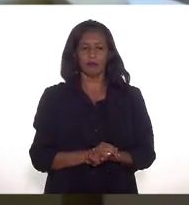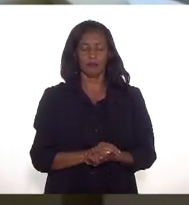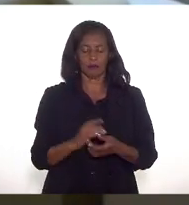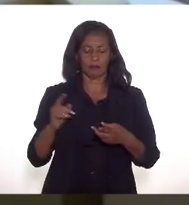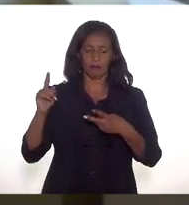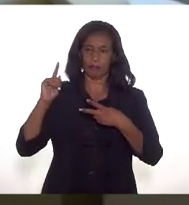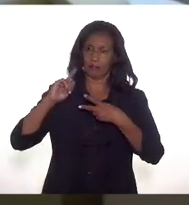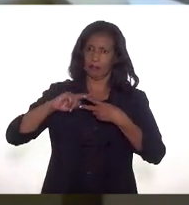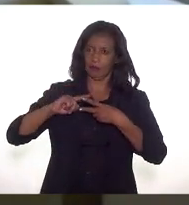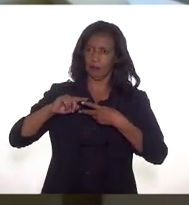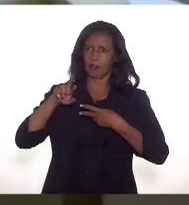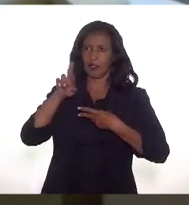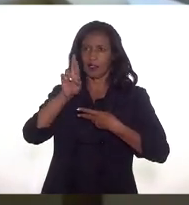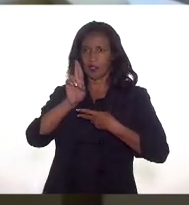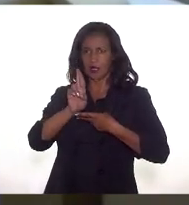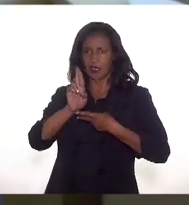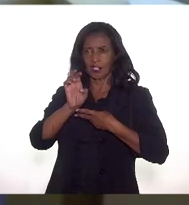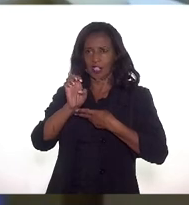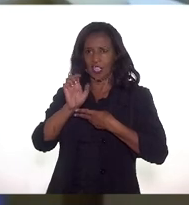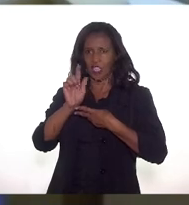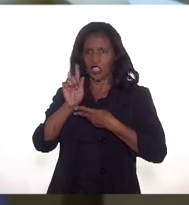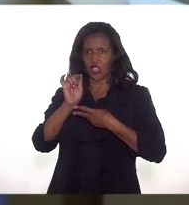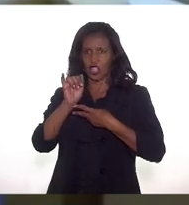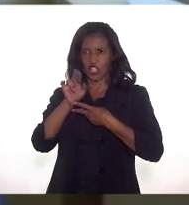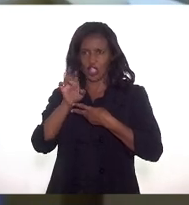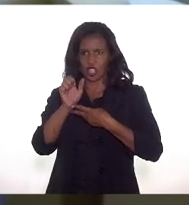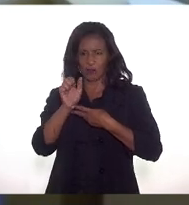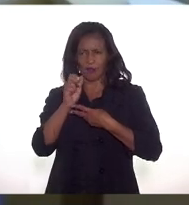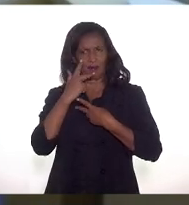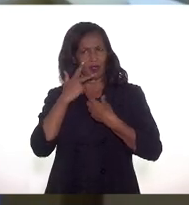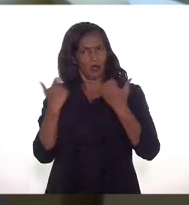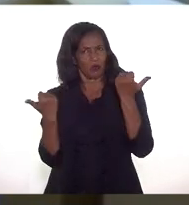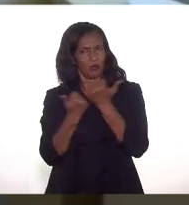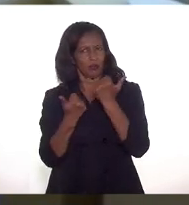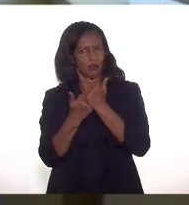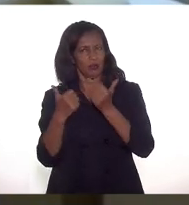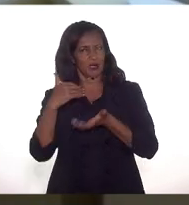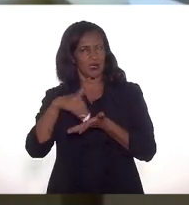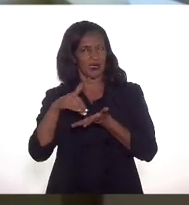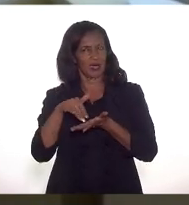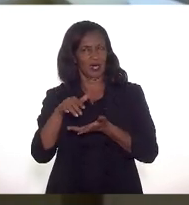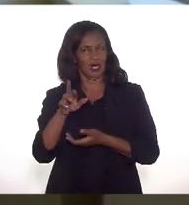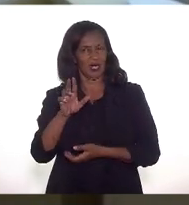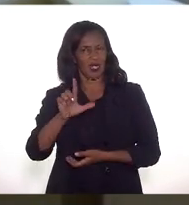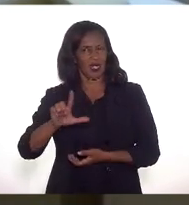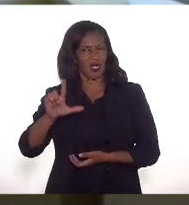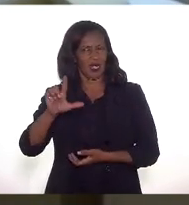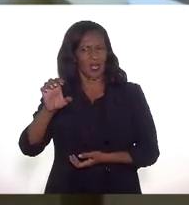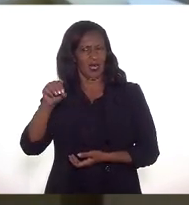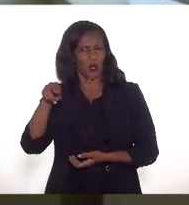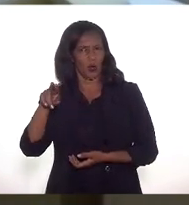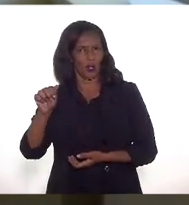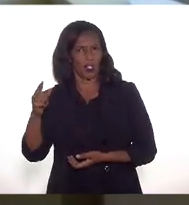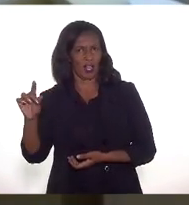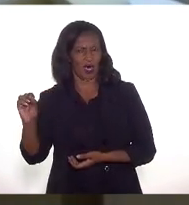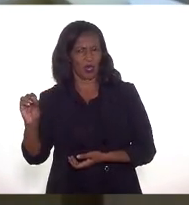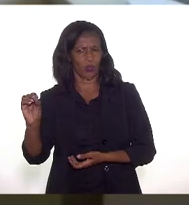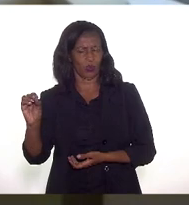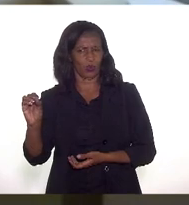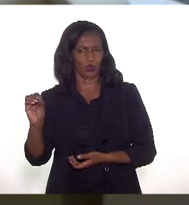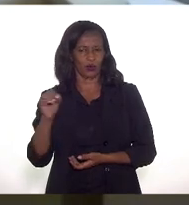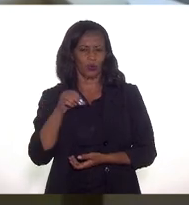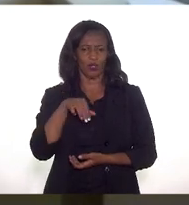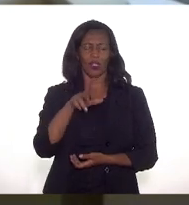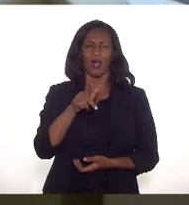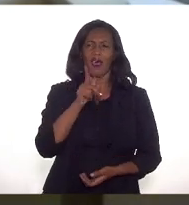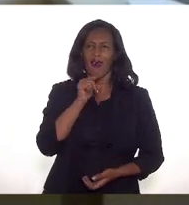Corrigir primeiro o subsecretário Leonardo Lobo. A SEDAI não vai fornecer água bruta. Quem fornece